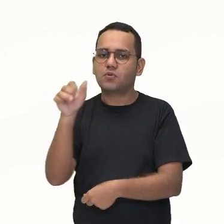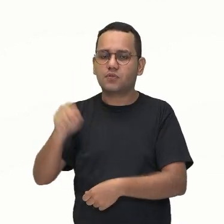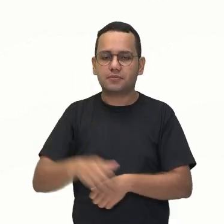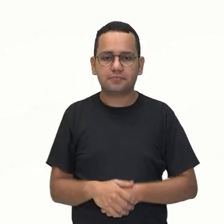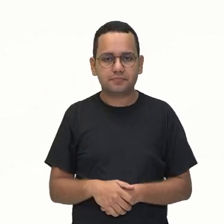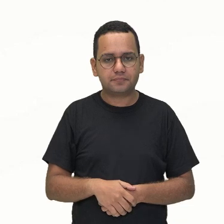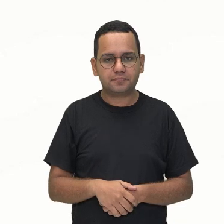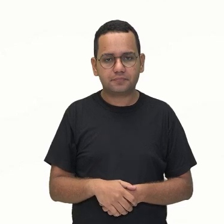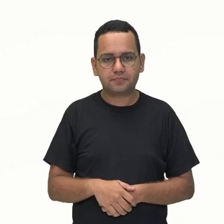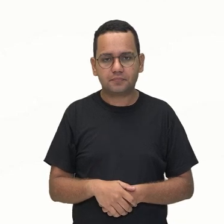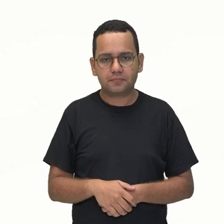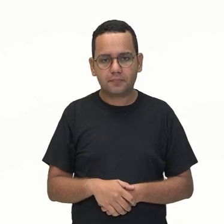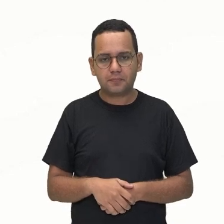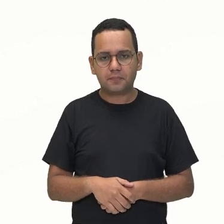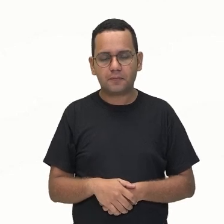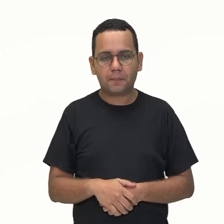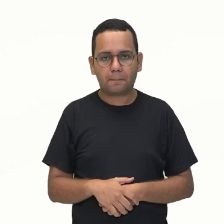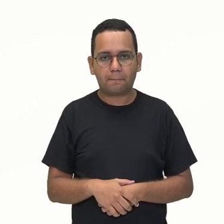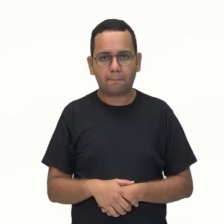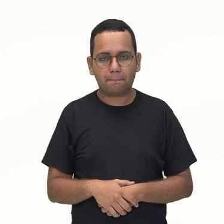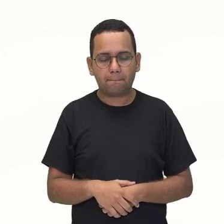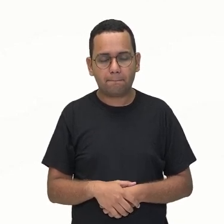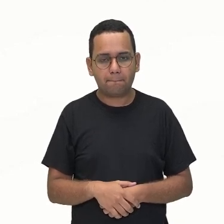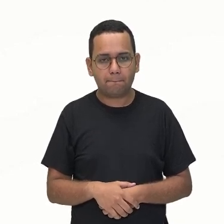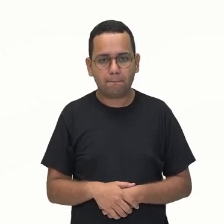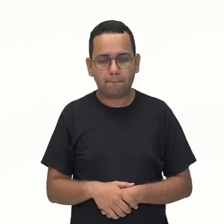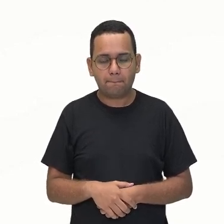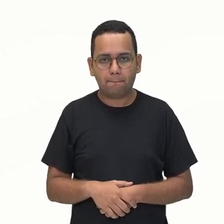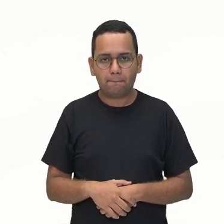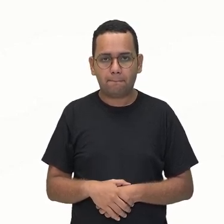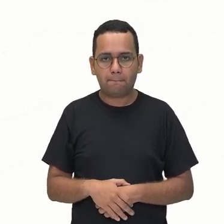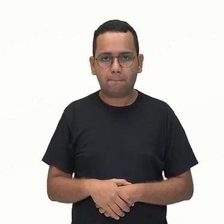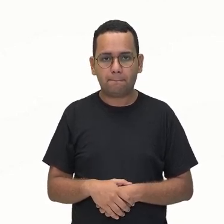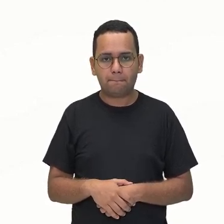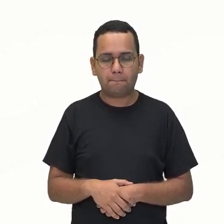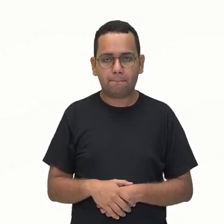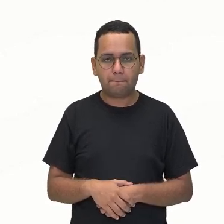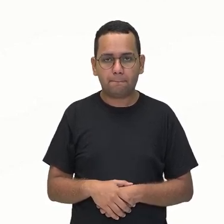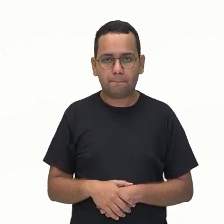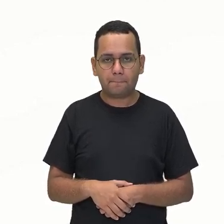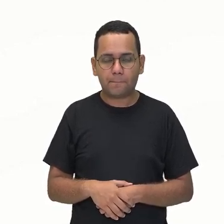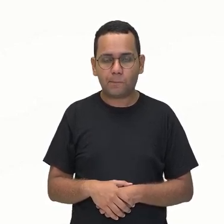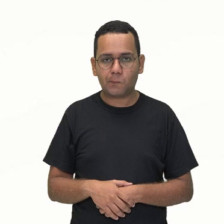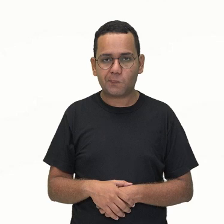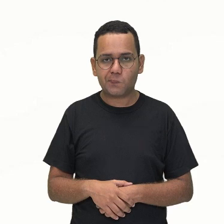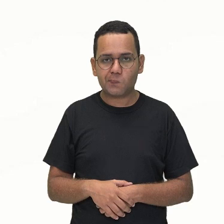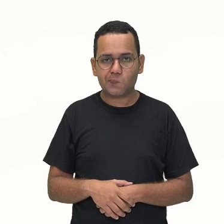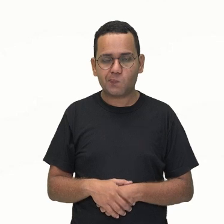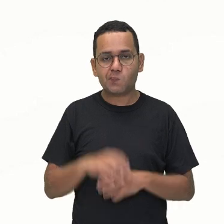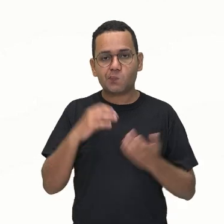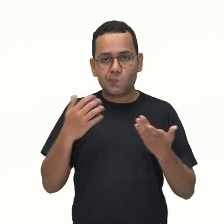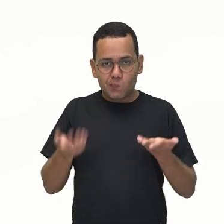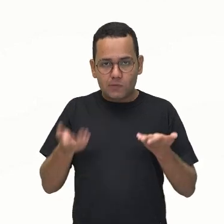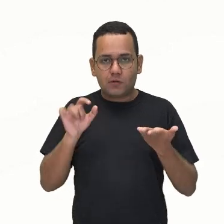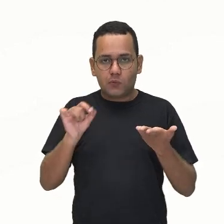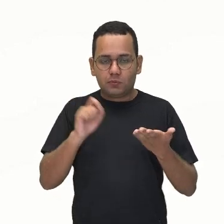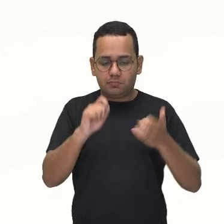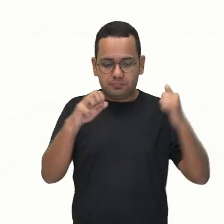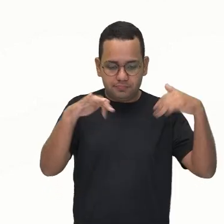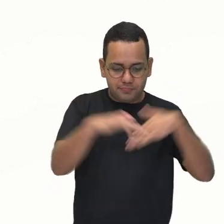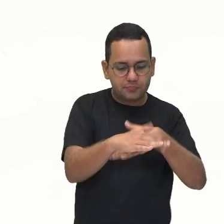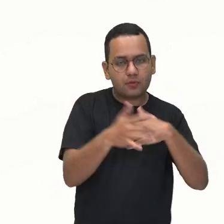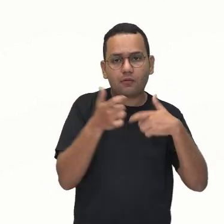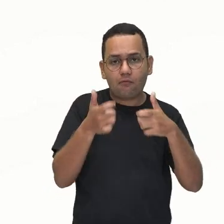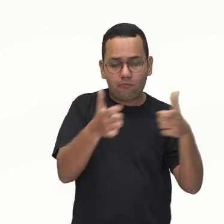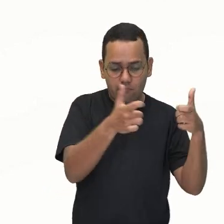funda, né, desses ambientes oceânicos, né, mares e oceanos, né? Ou na parte mais alta